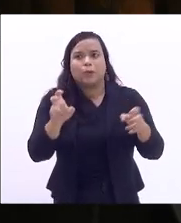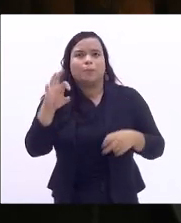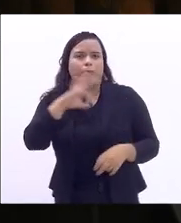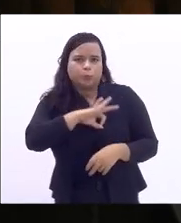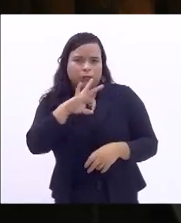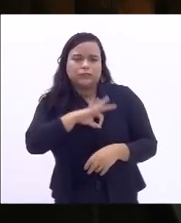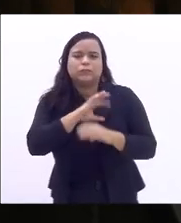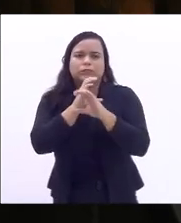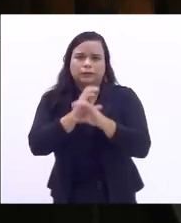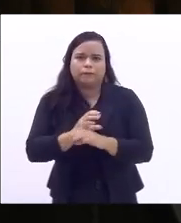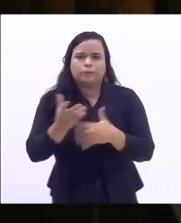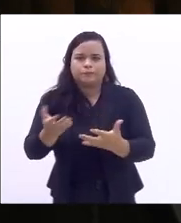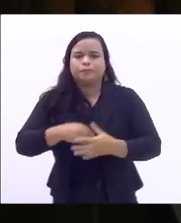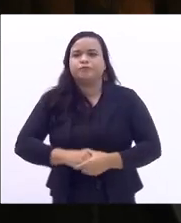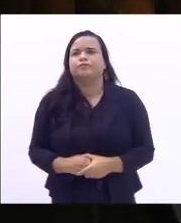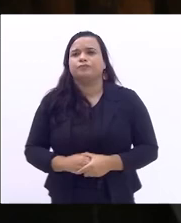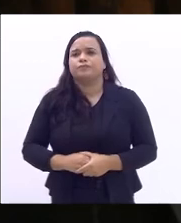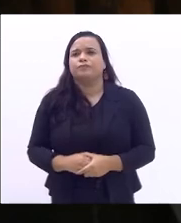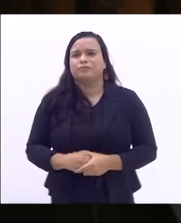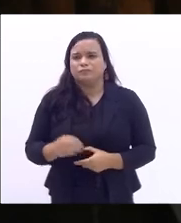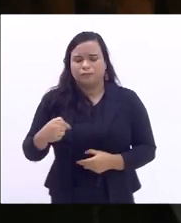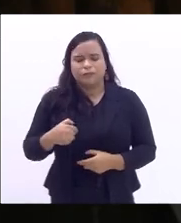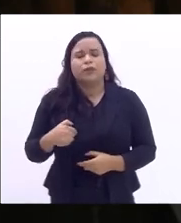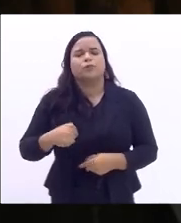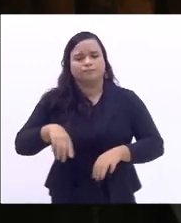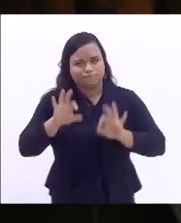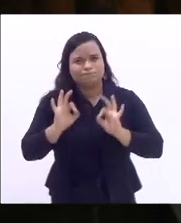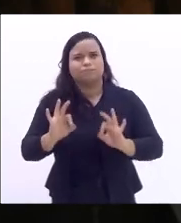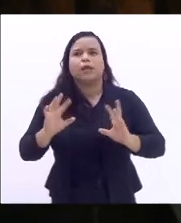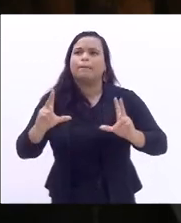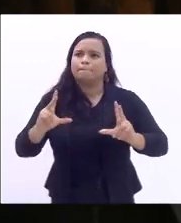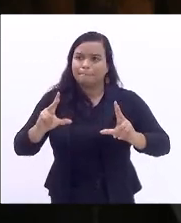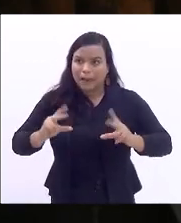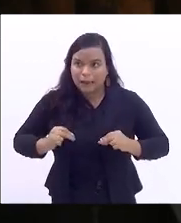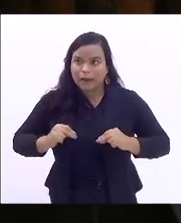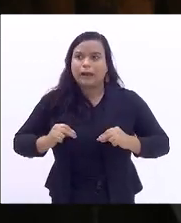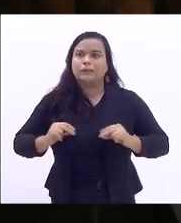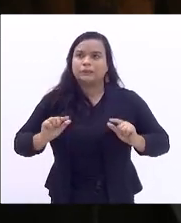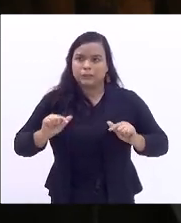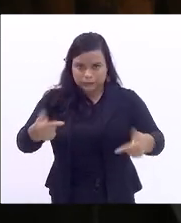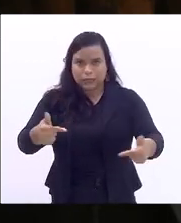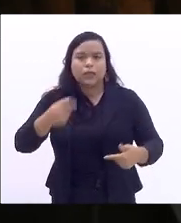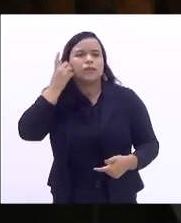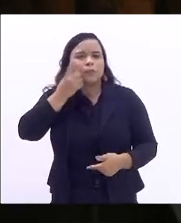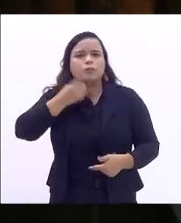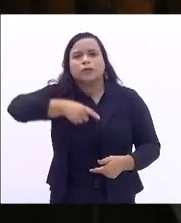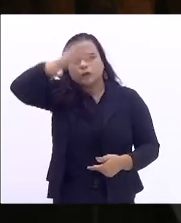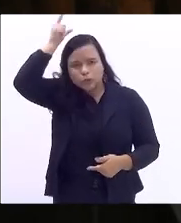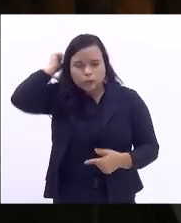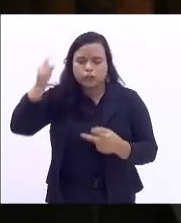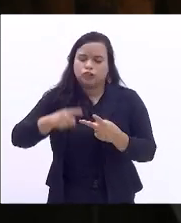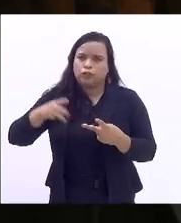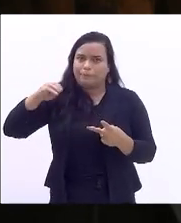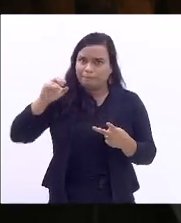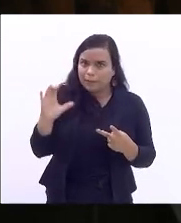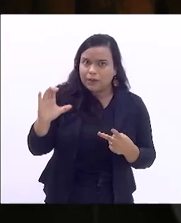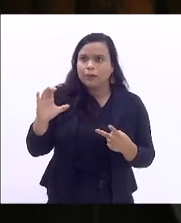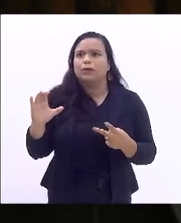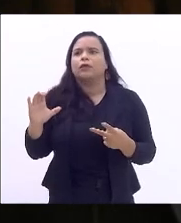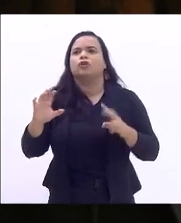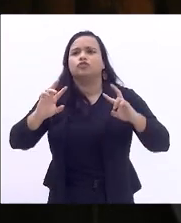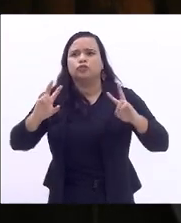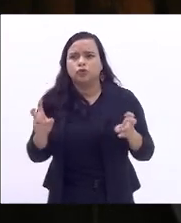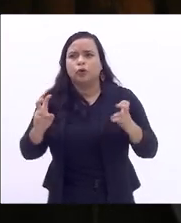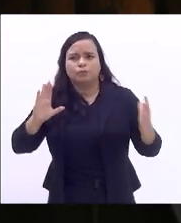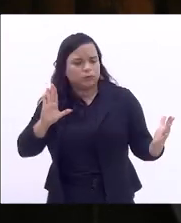Polícia Civil consideram absolutamente meritória as iniciativas do deputado Luiz Paulo Deputado o link de